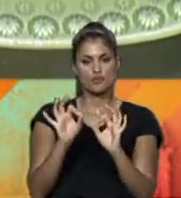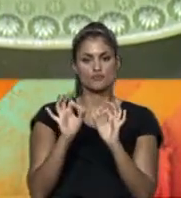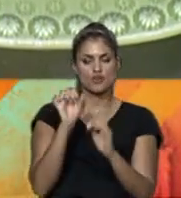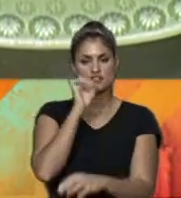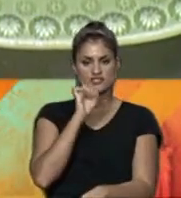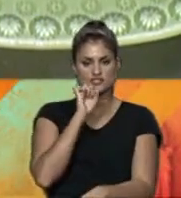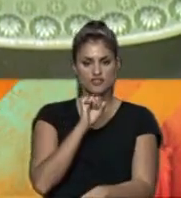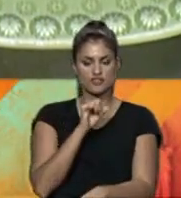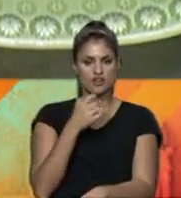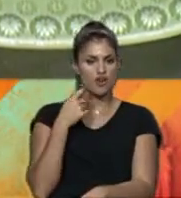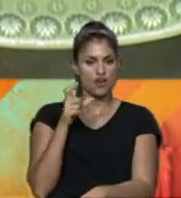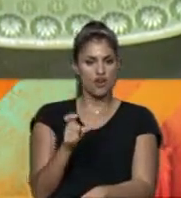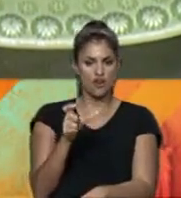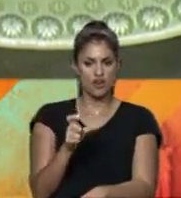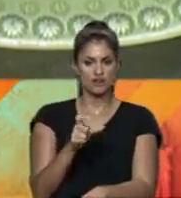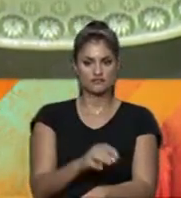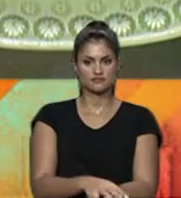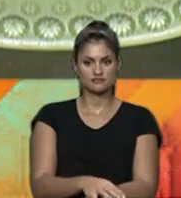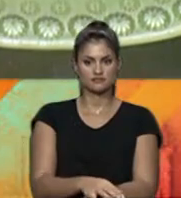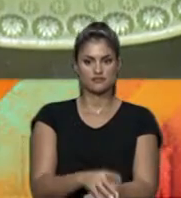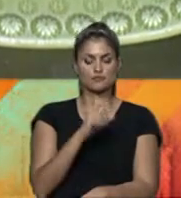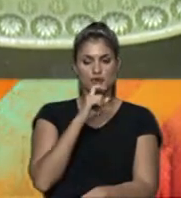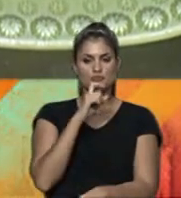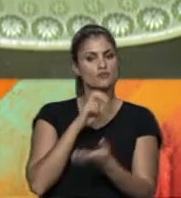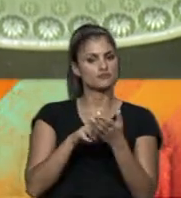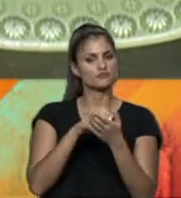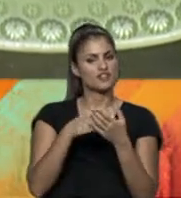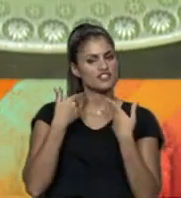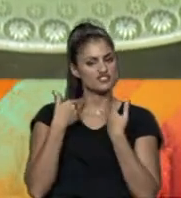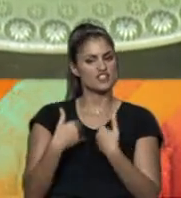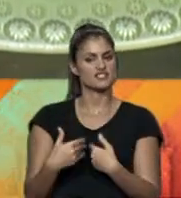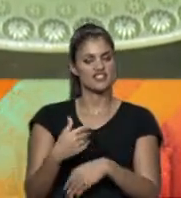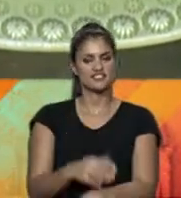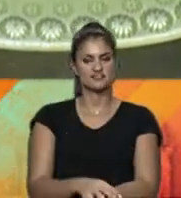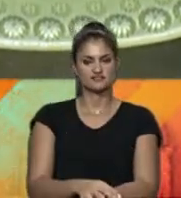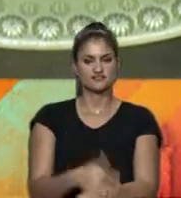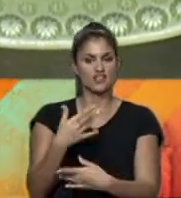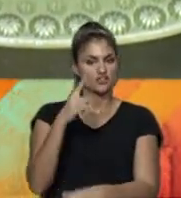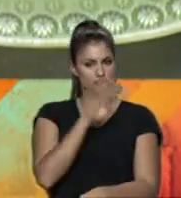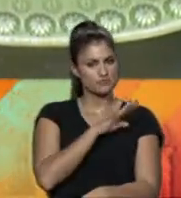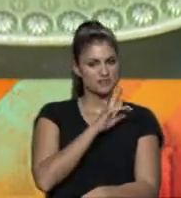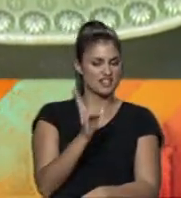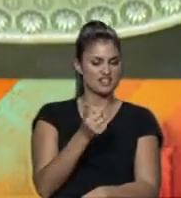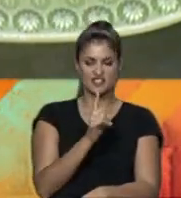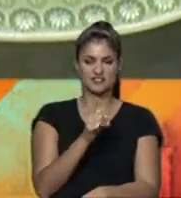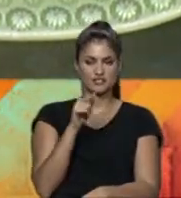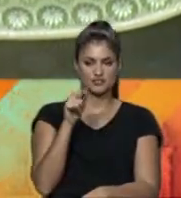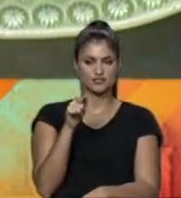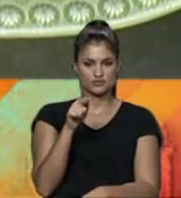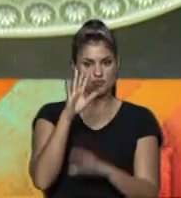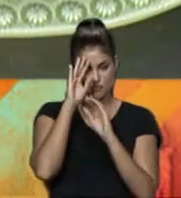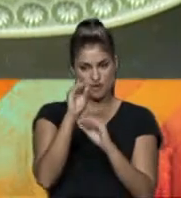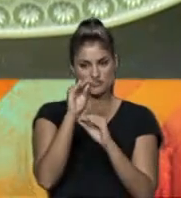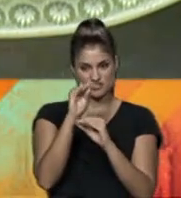cenourinha baby, não é? Para colocar ali. Soninha, tu podes ir andando, fica descansado, querida. Ah, não sou eu a provar. Não, não, tu tens que dar